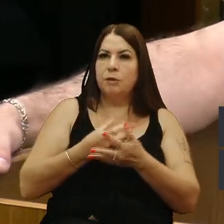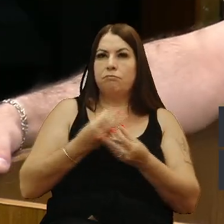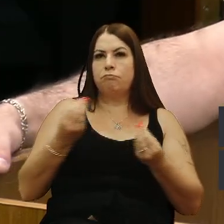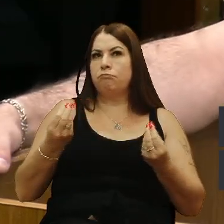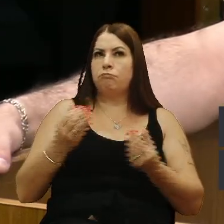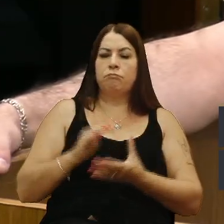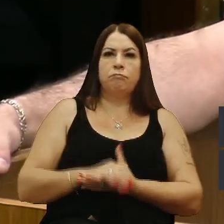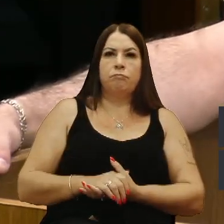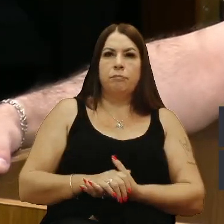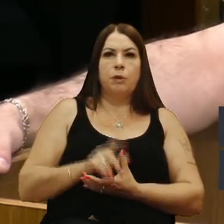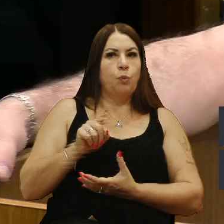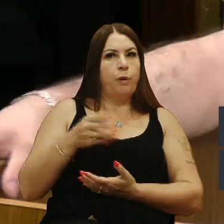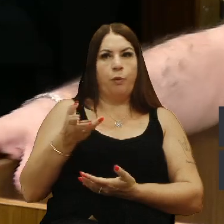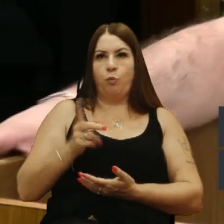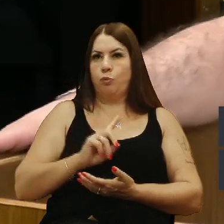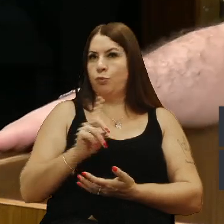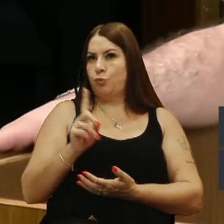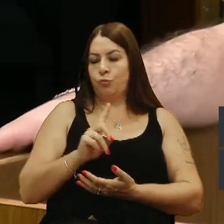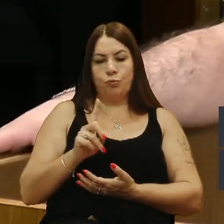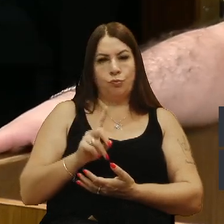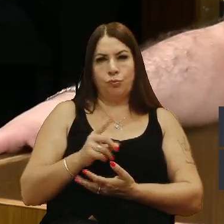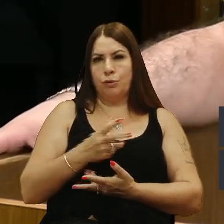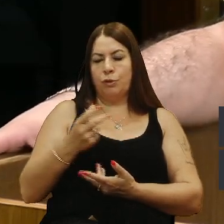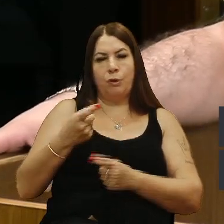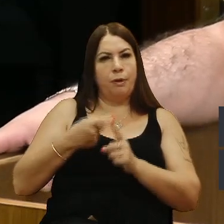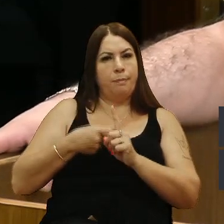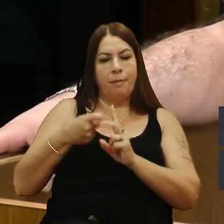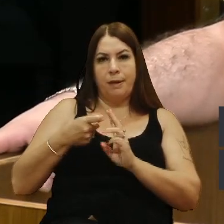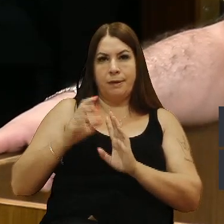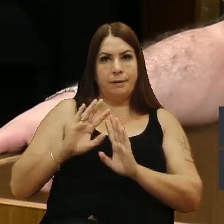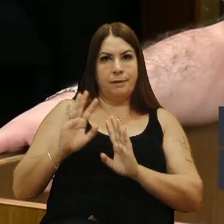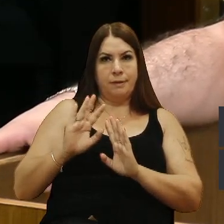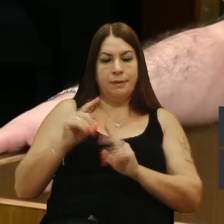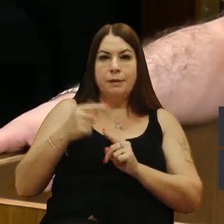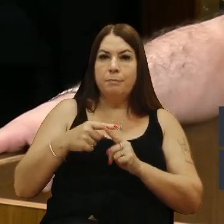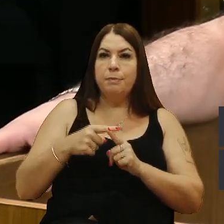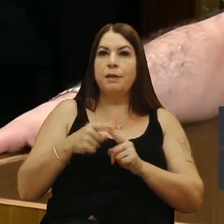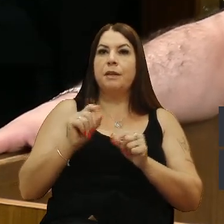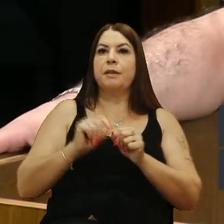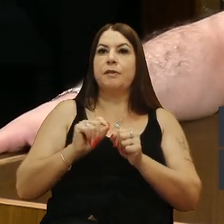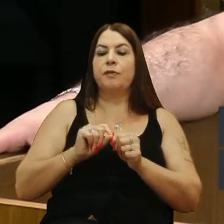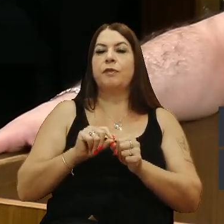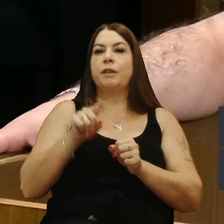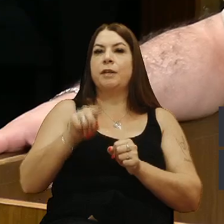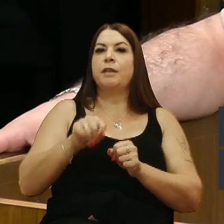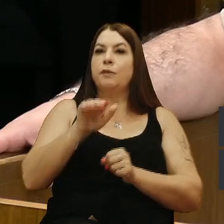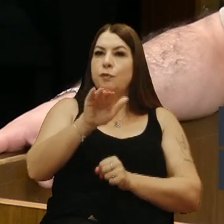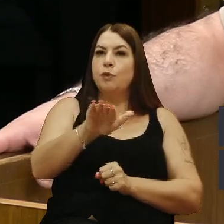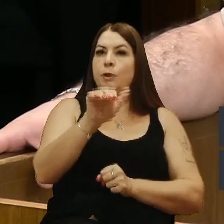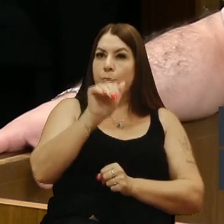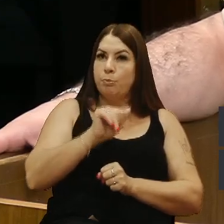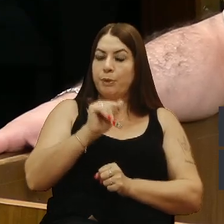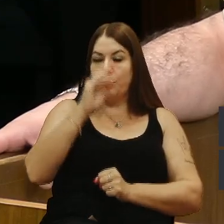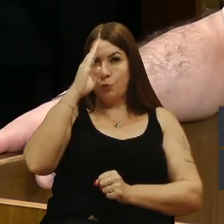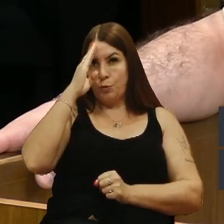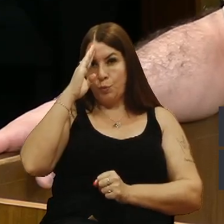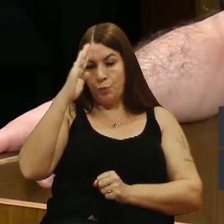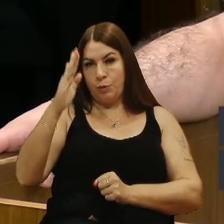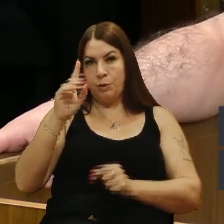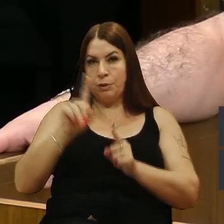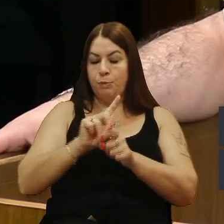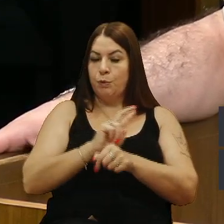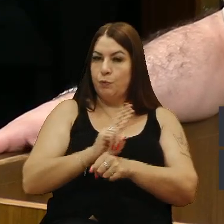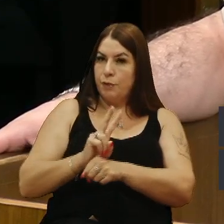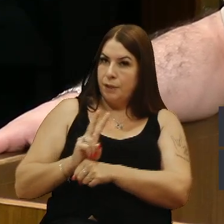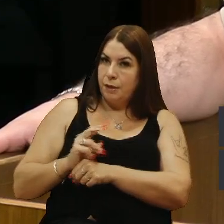faz, não é de hoje, não é de alguns meses, para que seja feito esse chamamento tanto dos guardas quanto dos fiscais